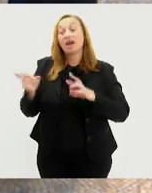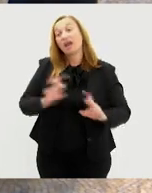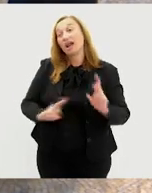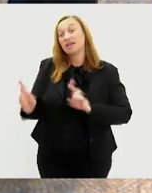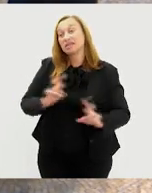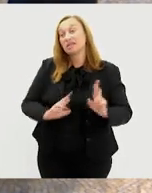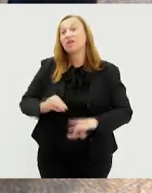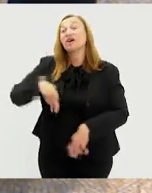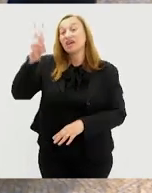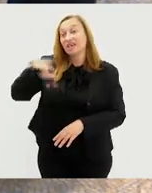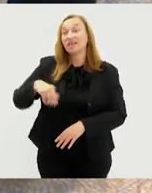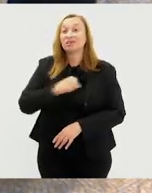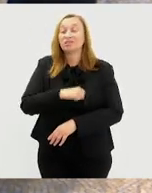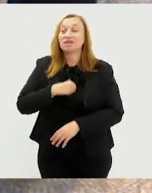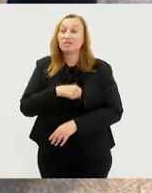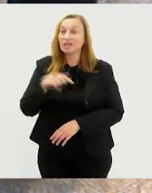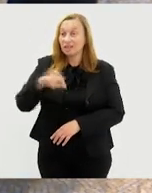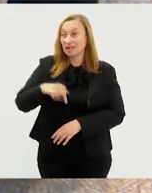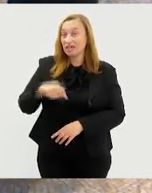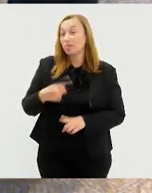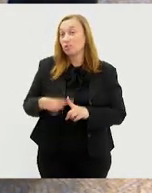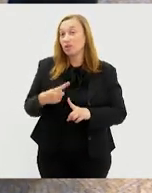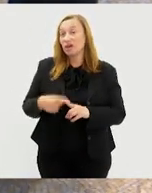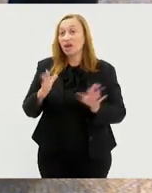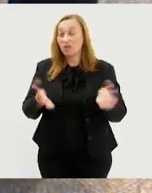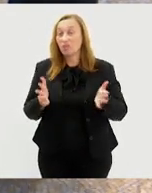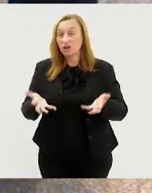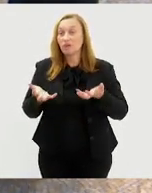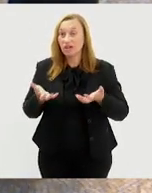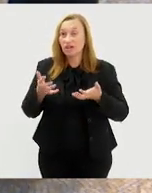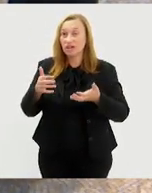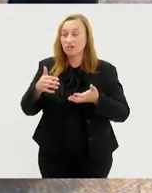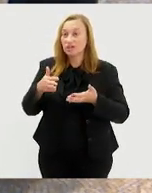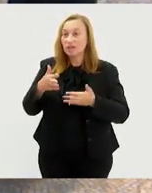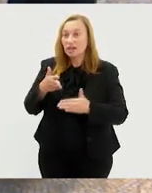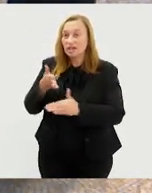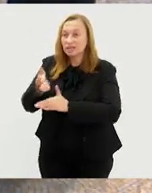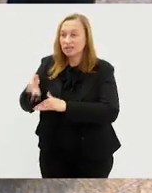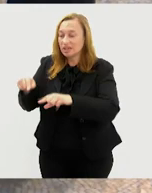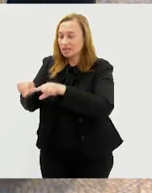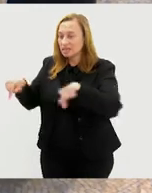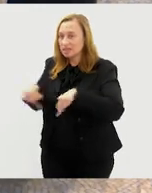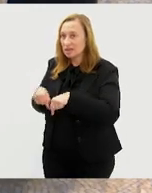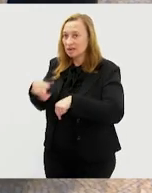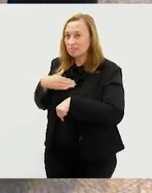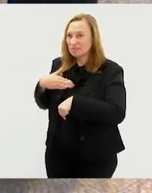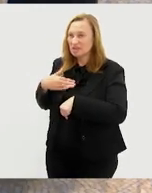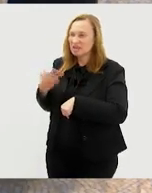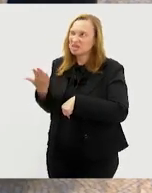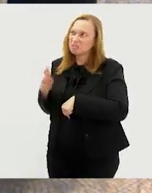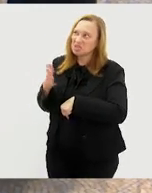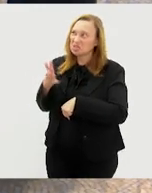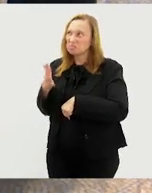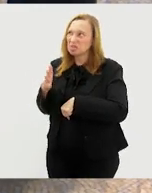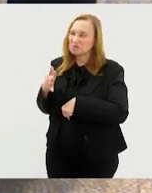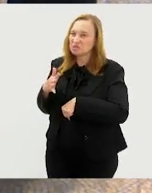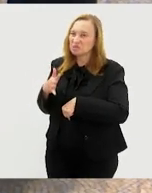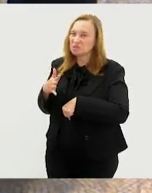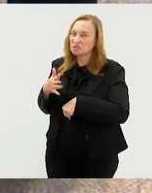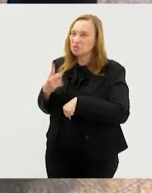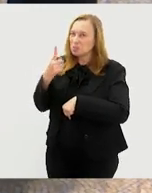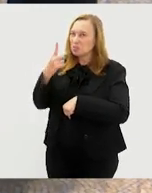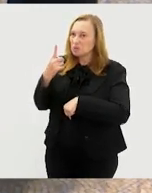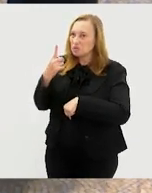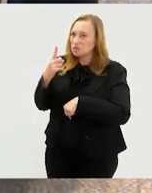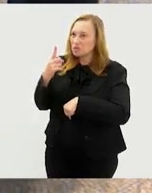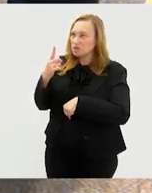vir para cá por exemplo agora eu quero entrar no meu gabinete mas meu gabinete tá a mais ou menos o qu uns 1 km